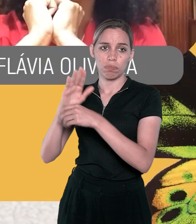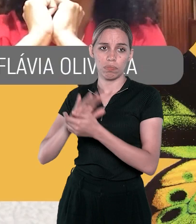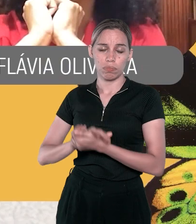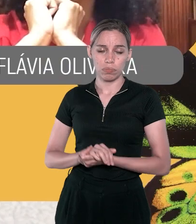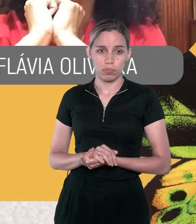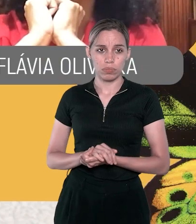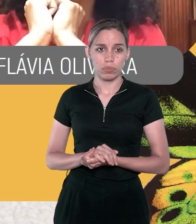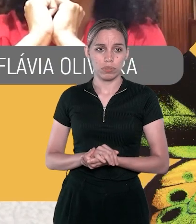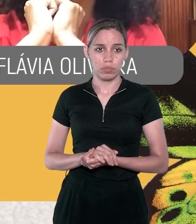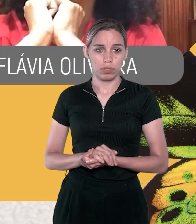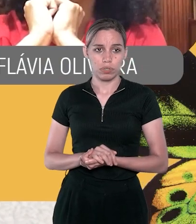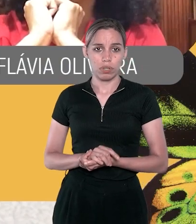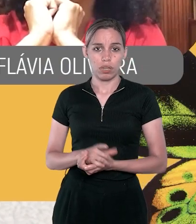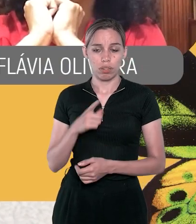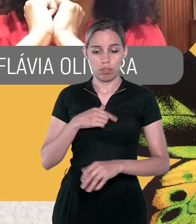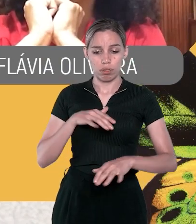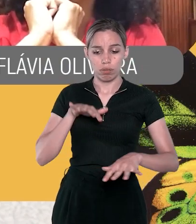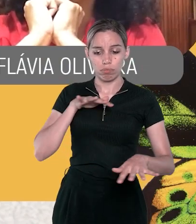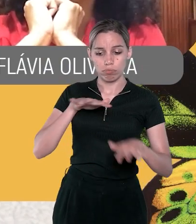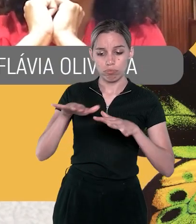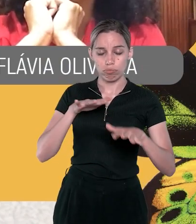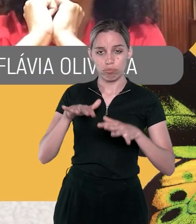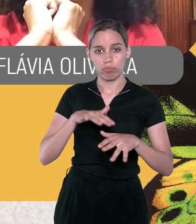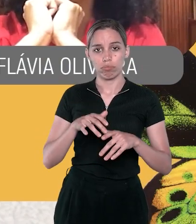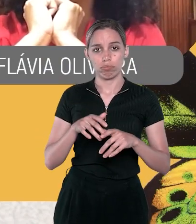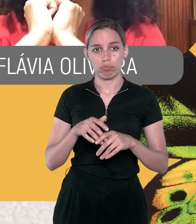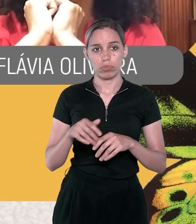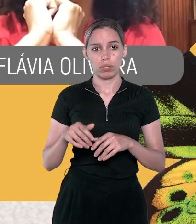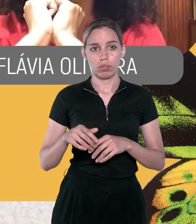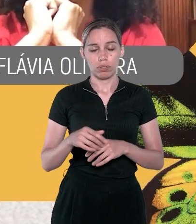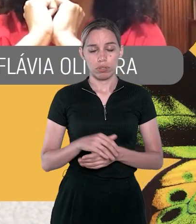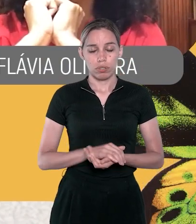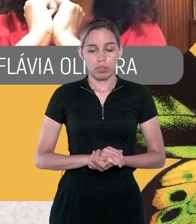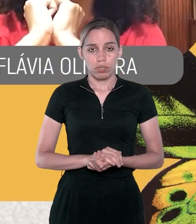levar em consideração os movimentos populares para valer, né? Então,